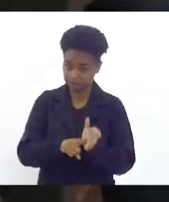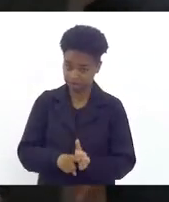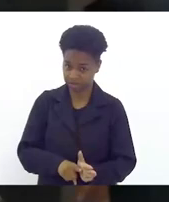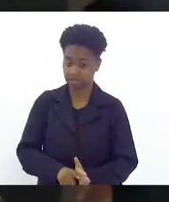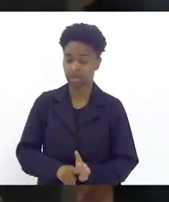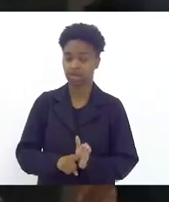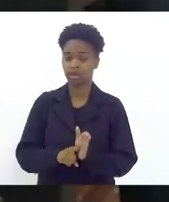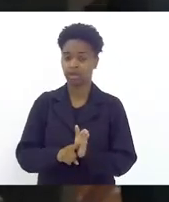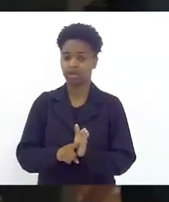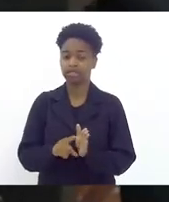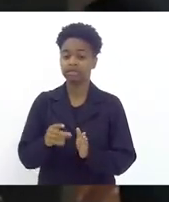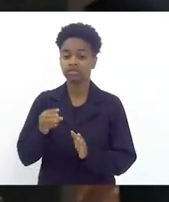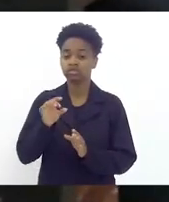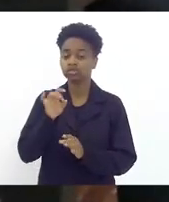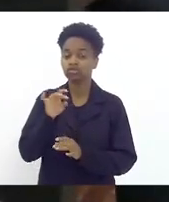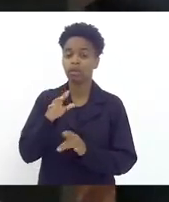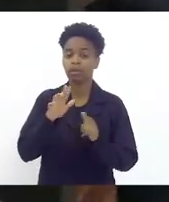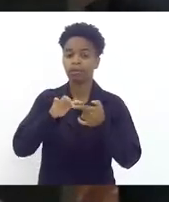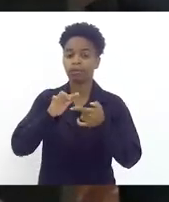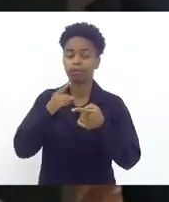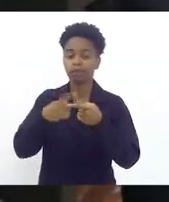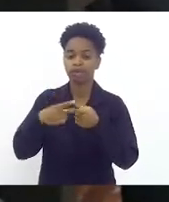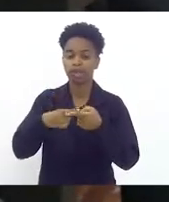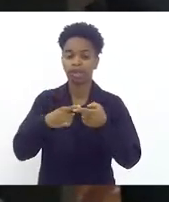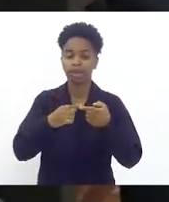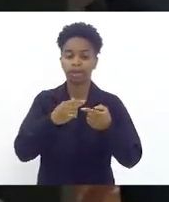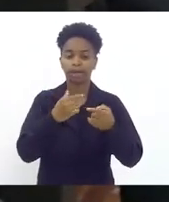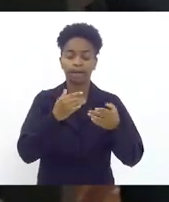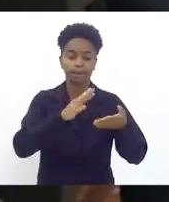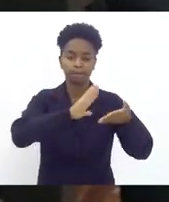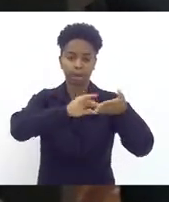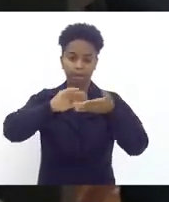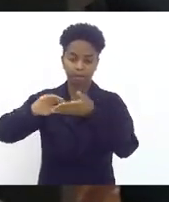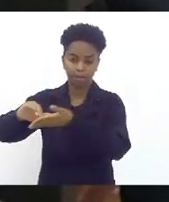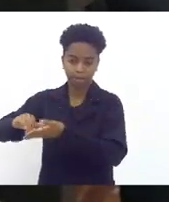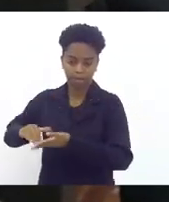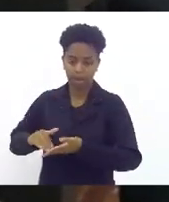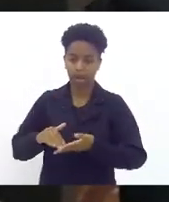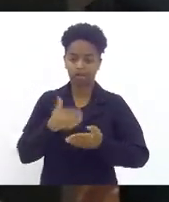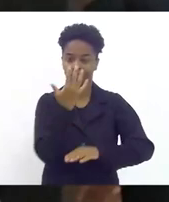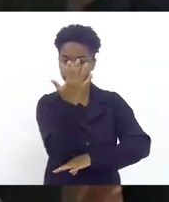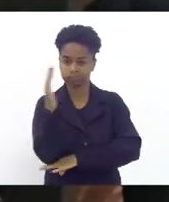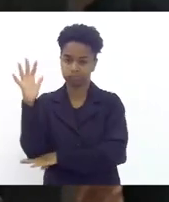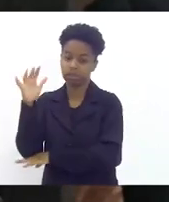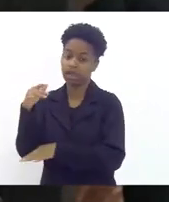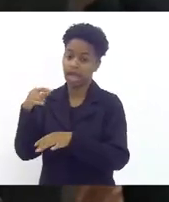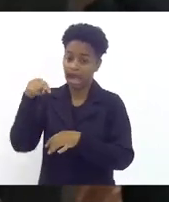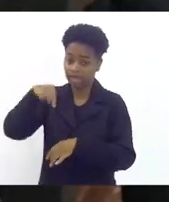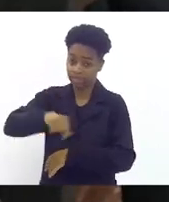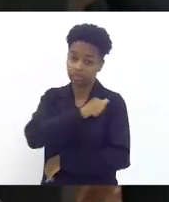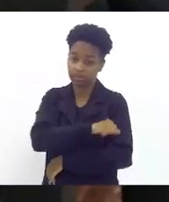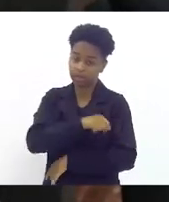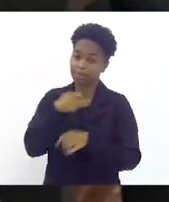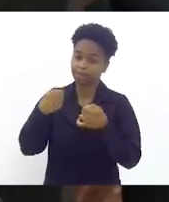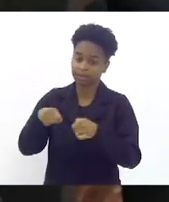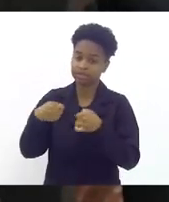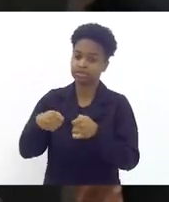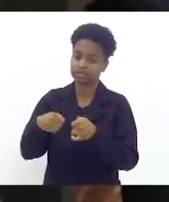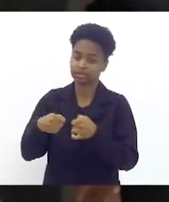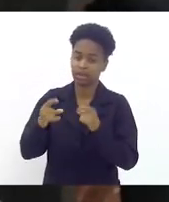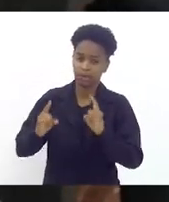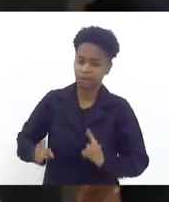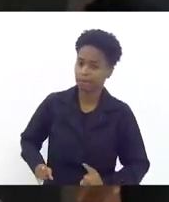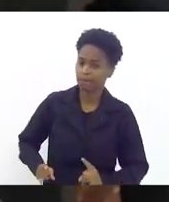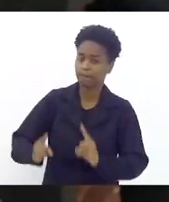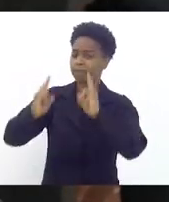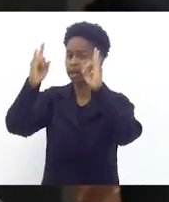vegetação só no Rio de Janeiro a região metropolitana ia ter que ter andares para comportar a quantidade de árvores a